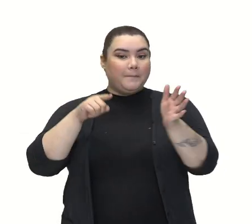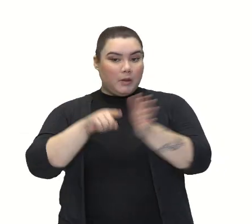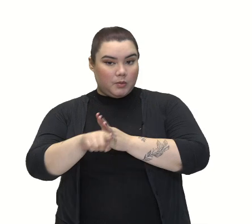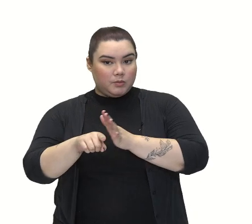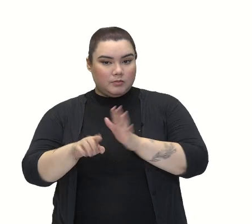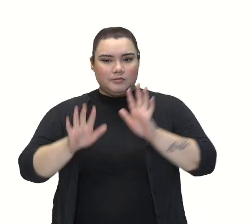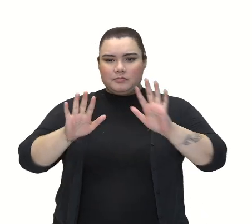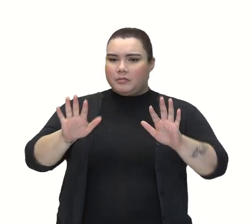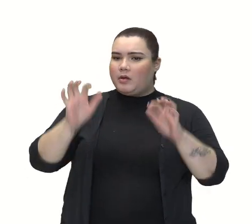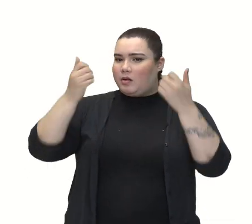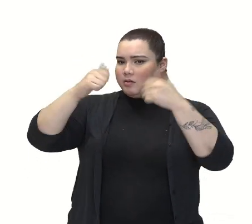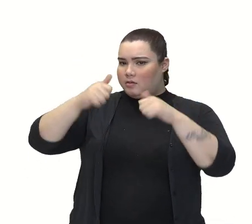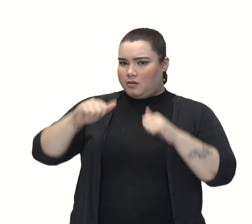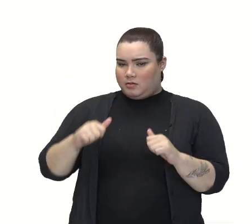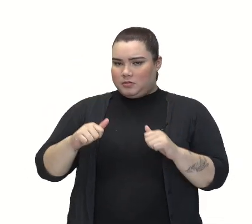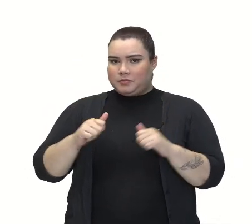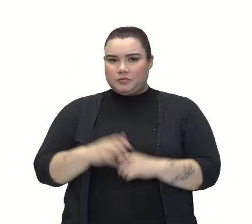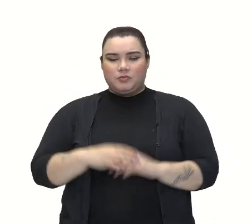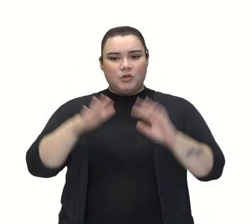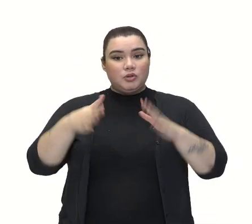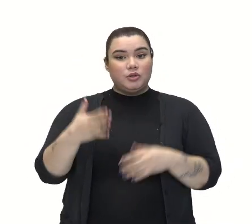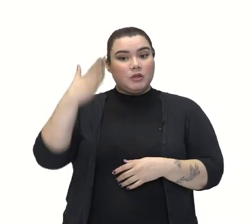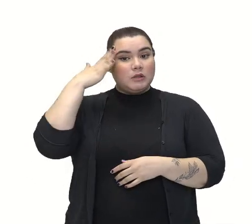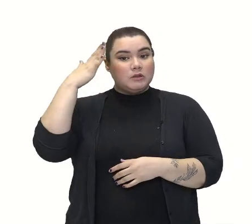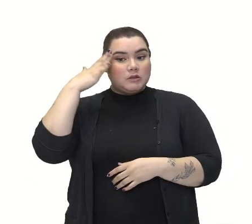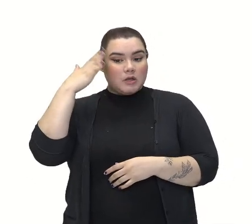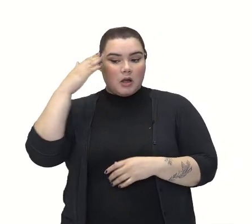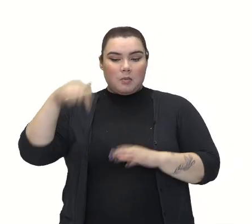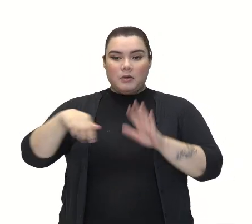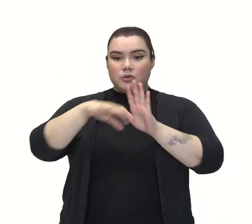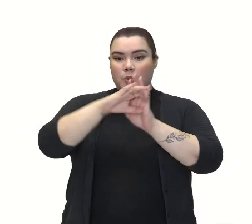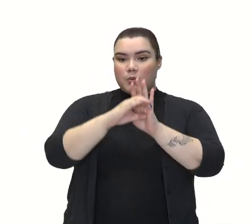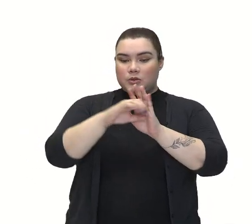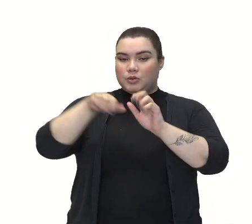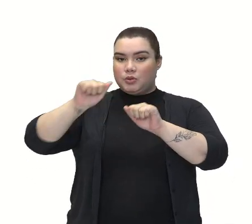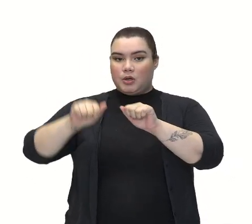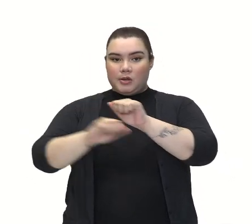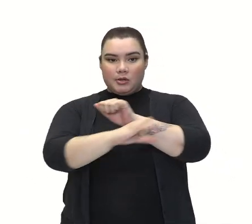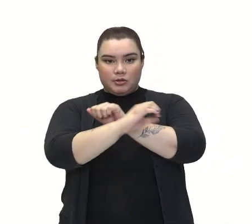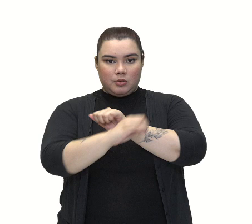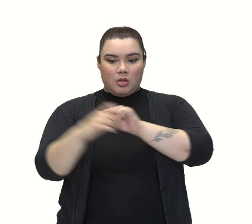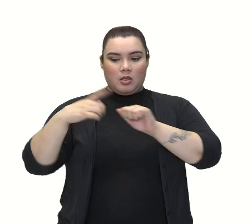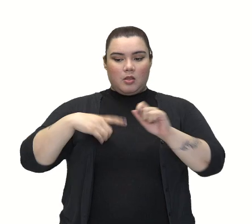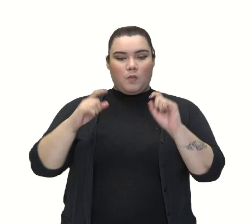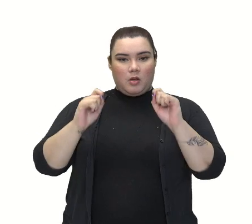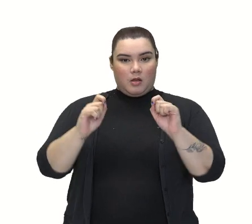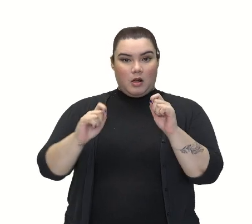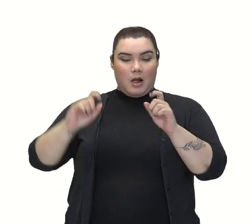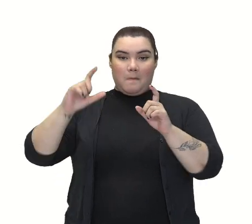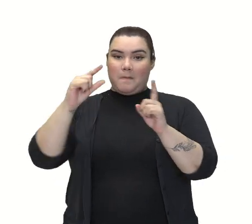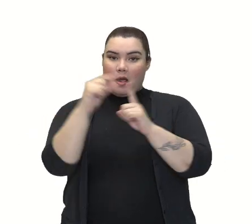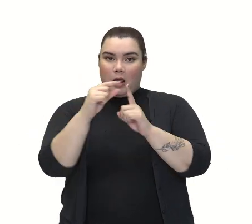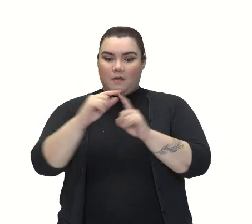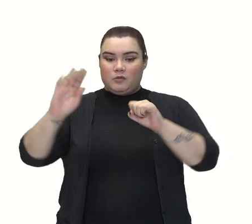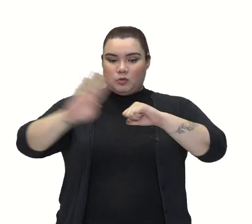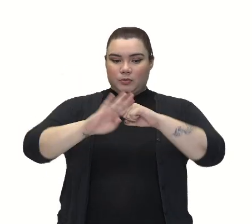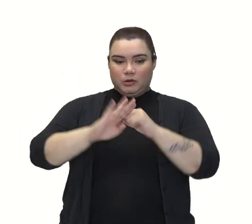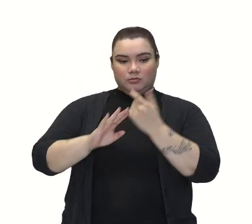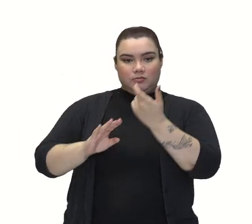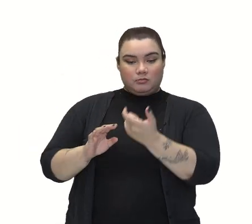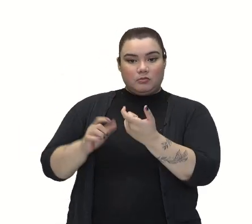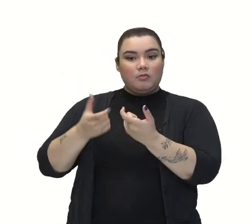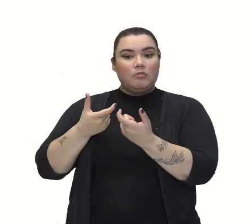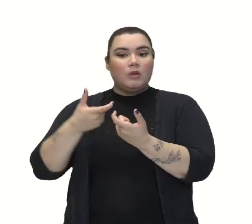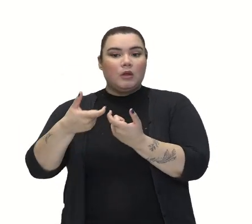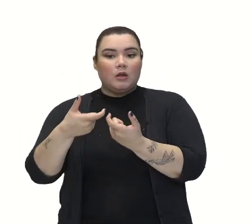analisar. Já vimos que o conceito de artigo, ele acompanha ou ele vem antes do substantivo. Quem está fazendo